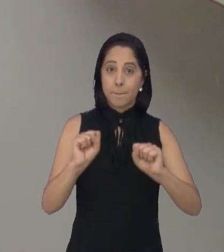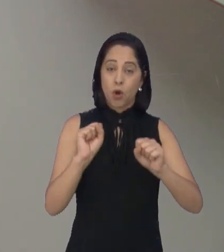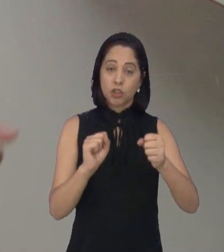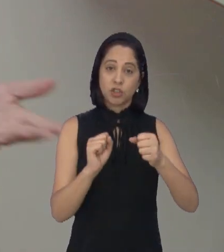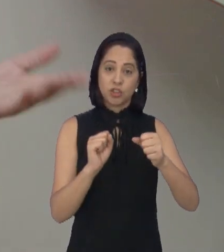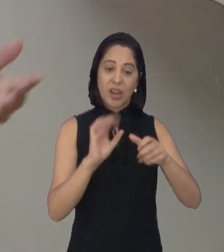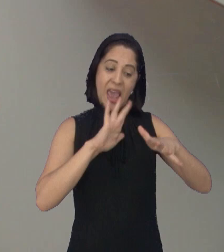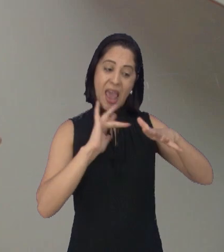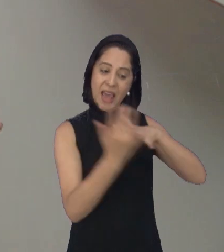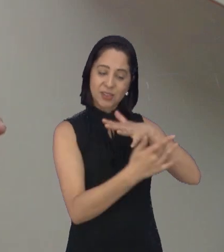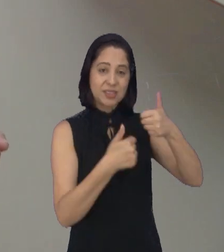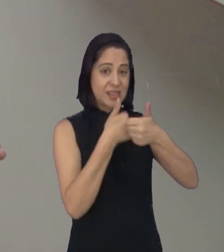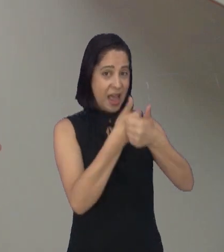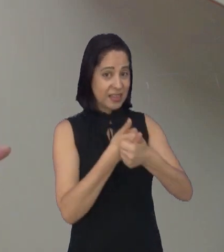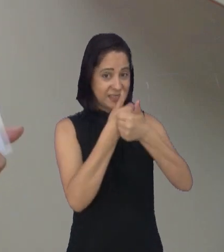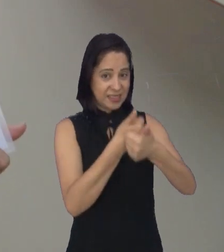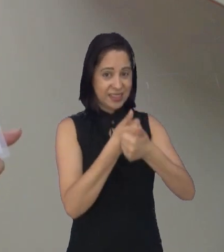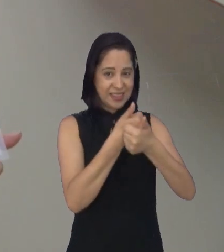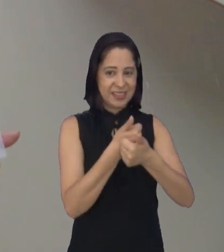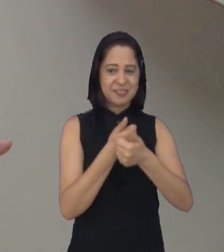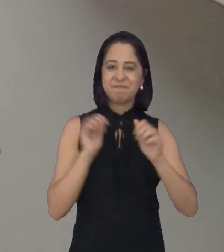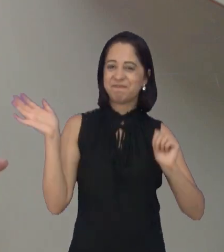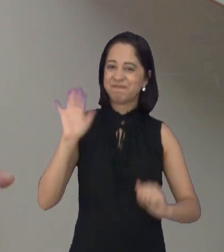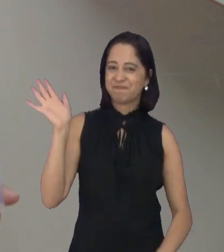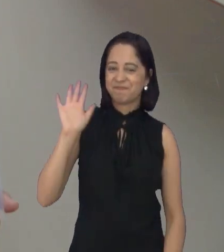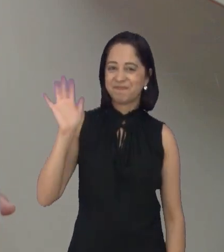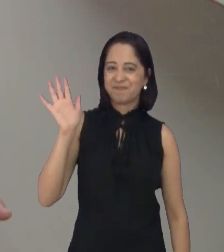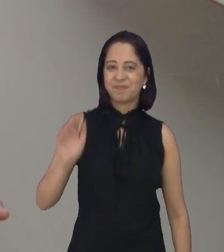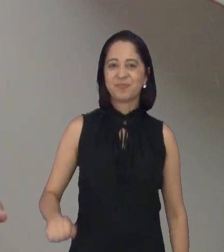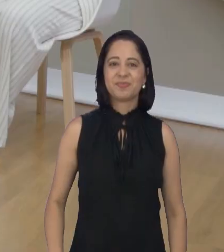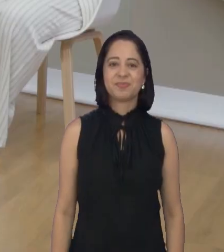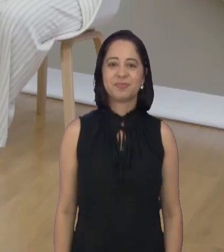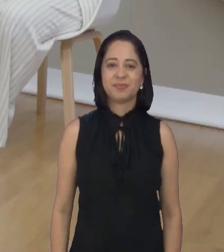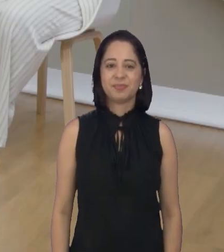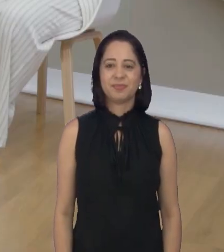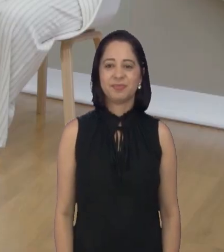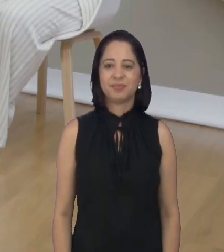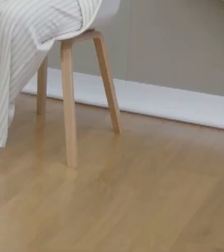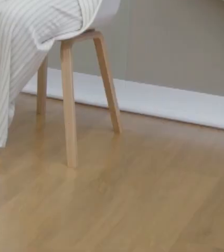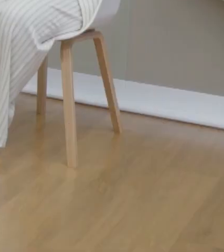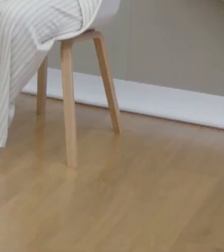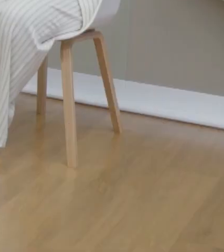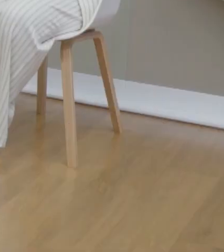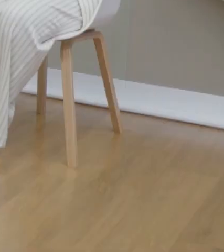gente aí por meio das nossas redes sociais. Até mais!